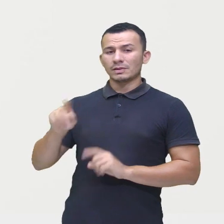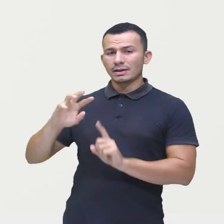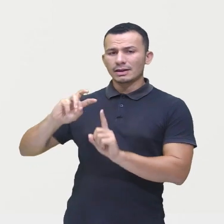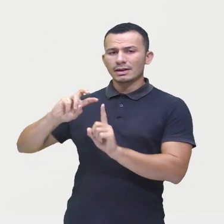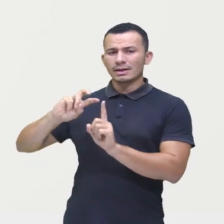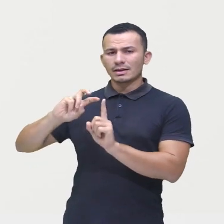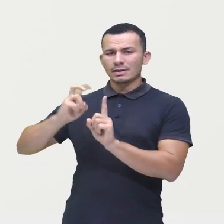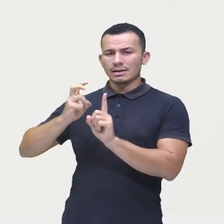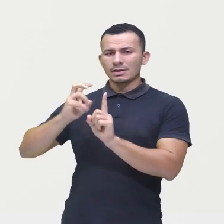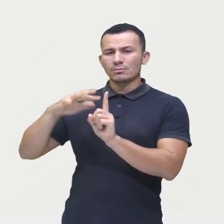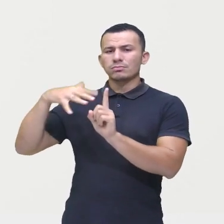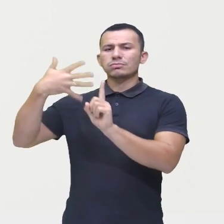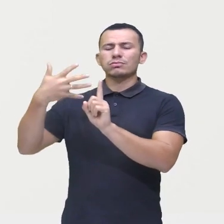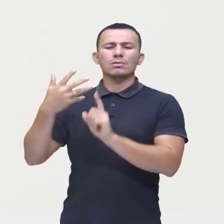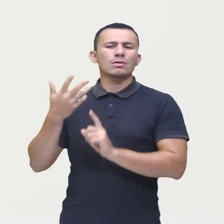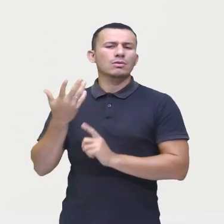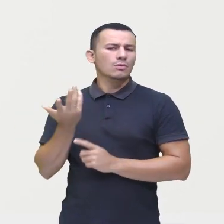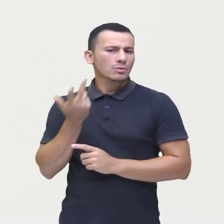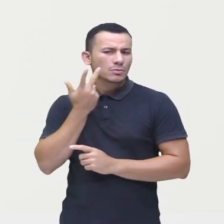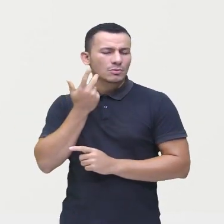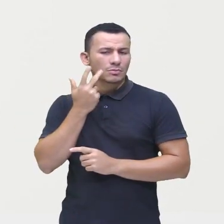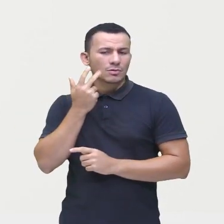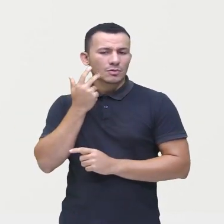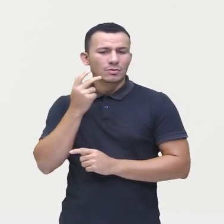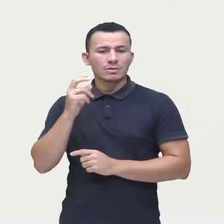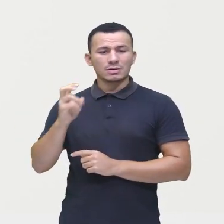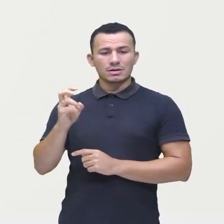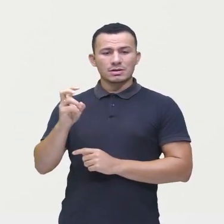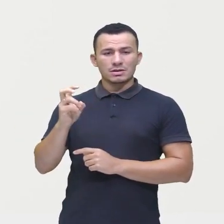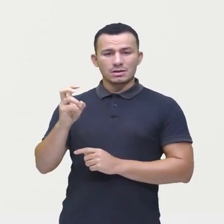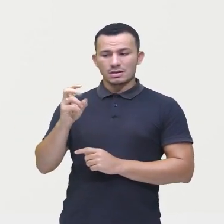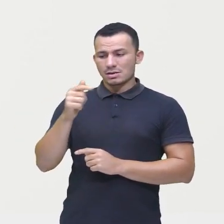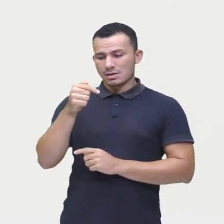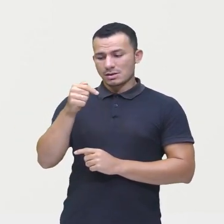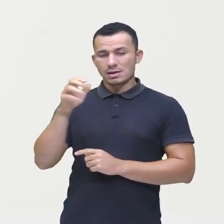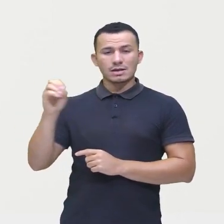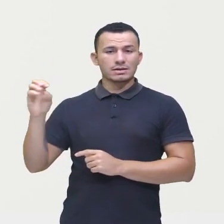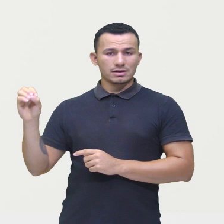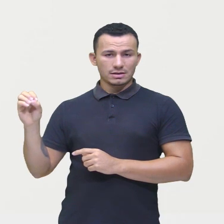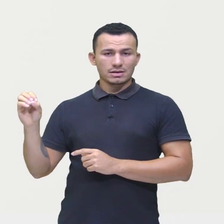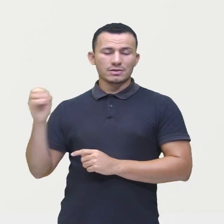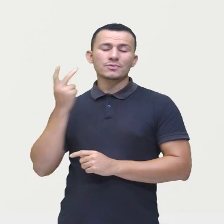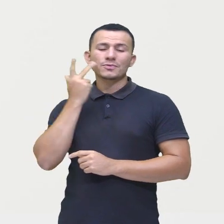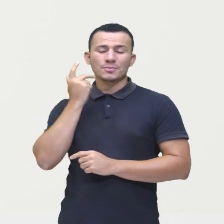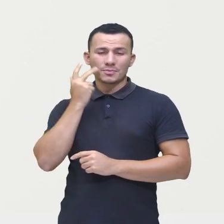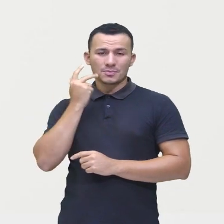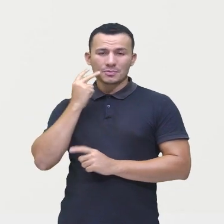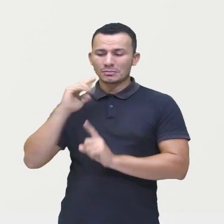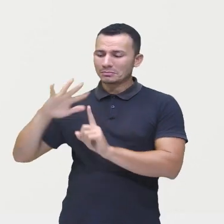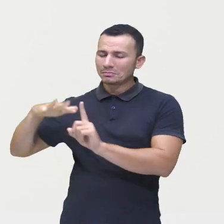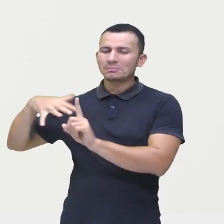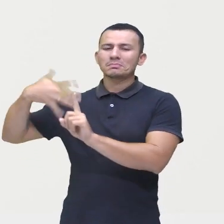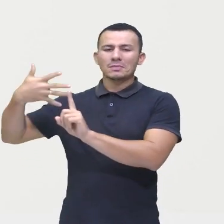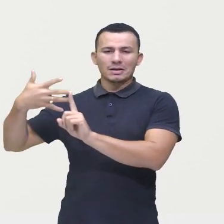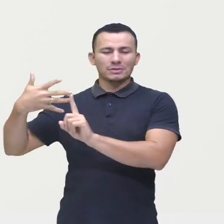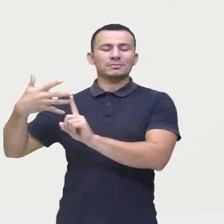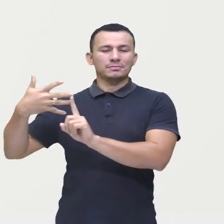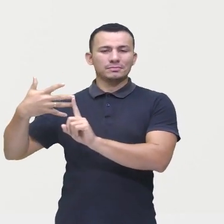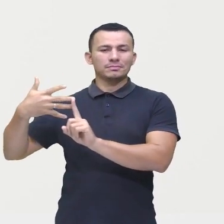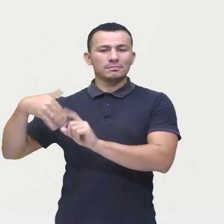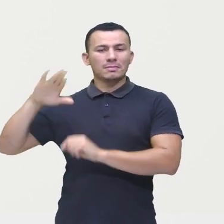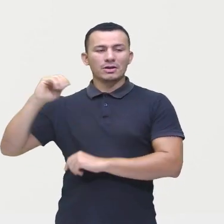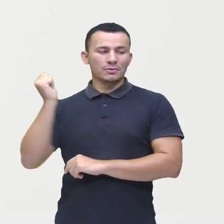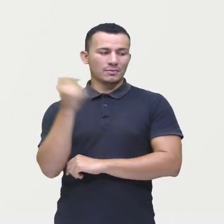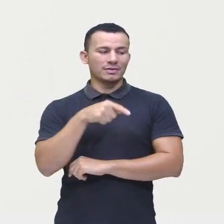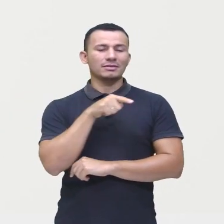É muito bombom. Então, voltando aqui, ó. Então, ela ganhou 700, tá certo?